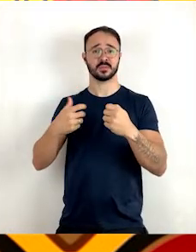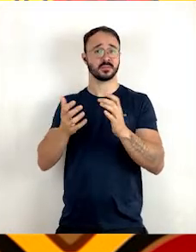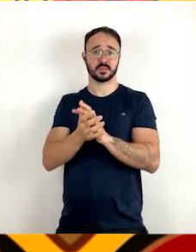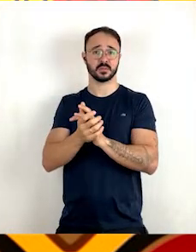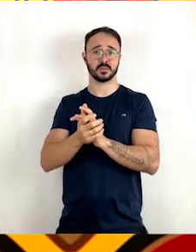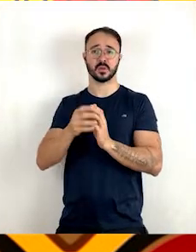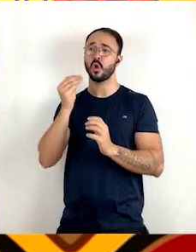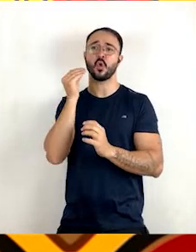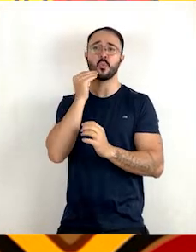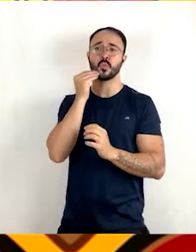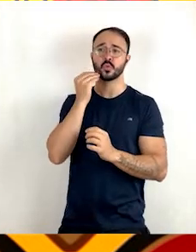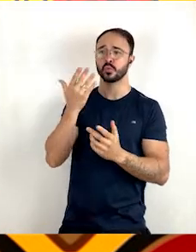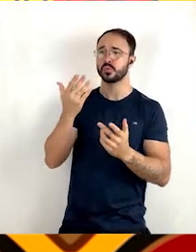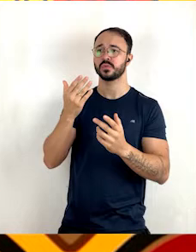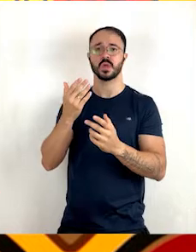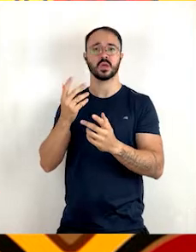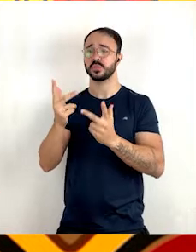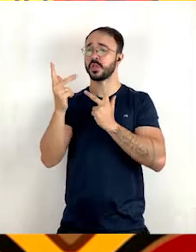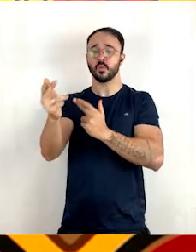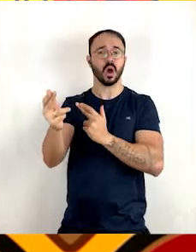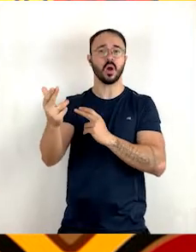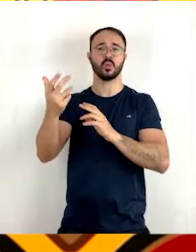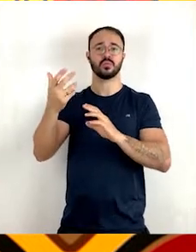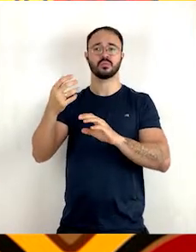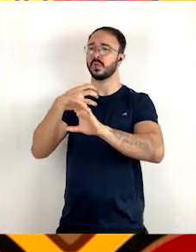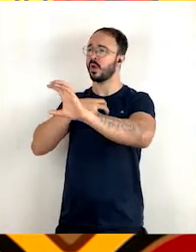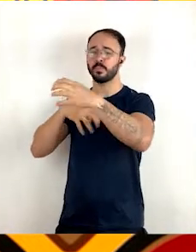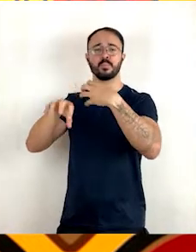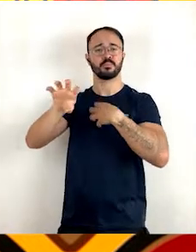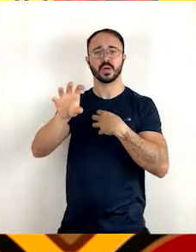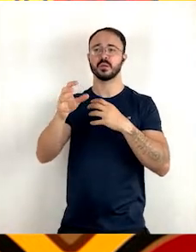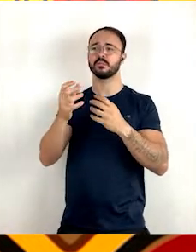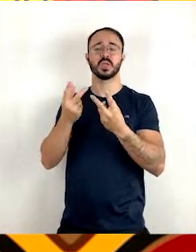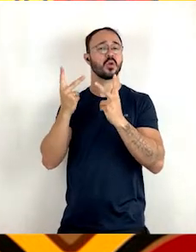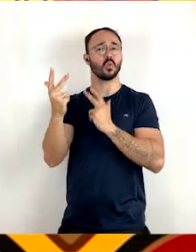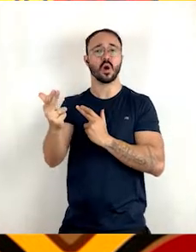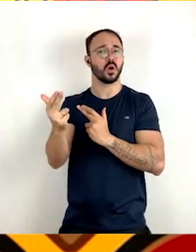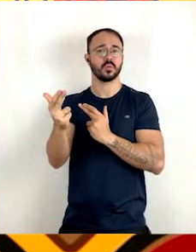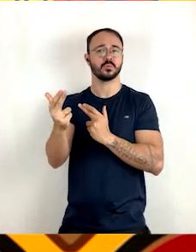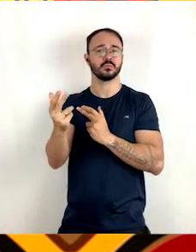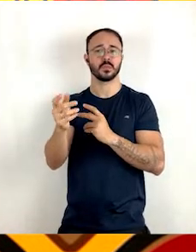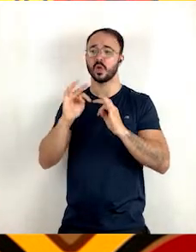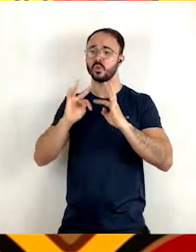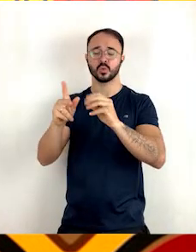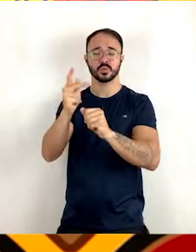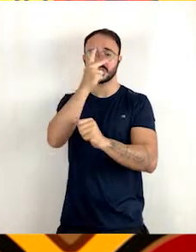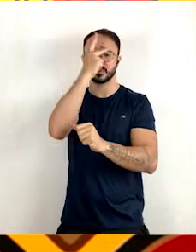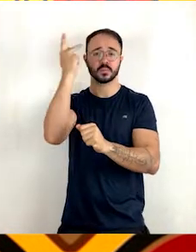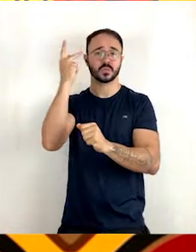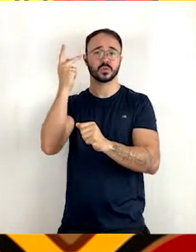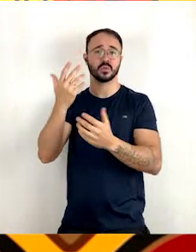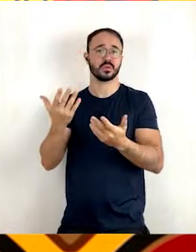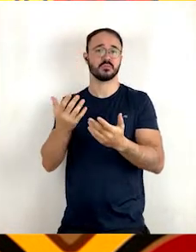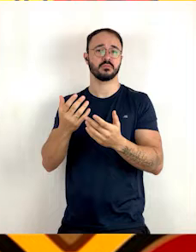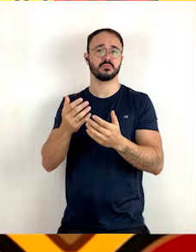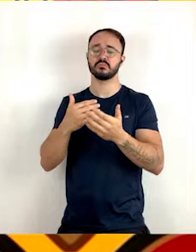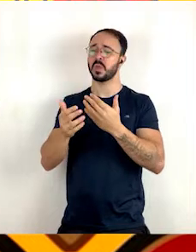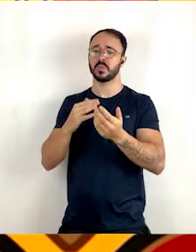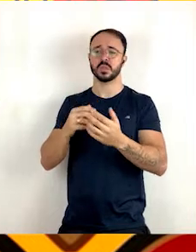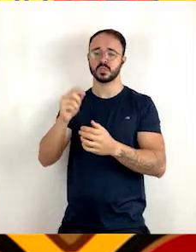preciso também ter as mesmas oportunidades ser reconhecido como tal dentro das minhas diferenças dentro das